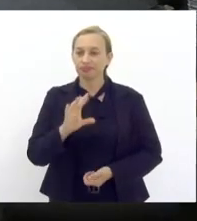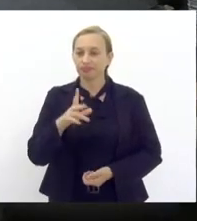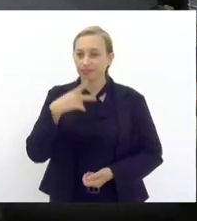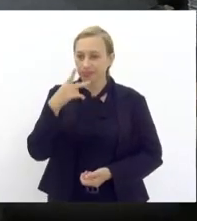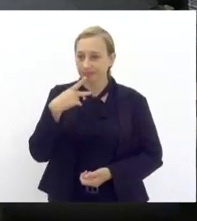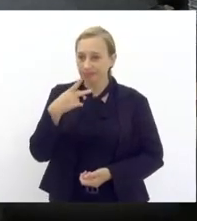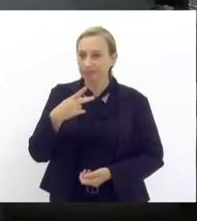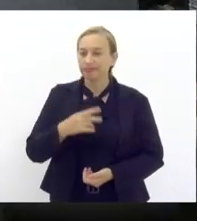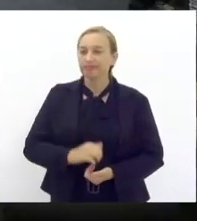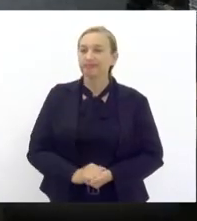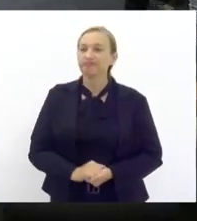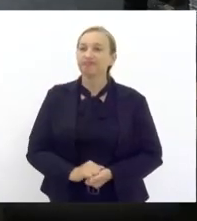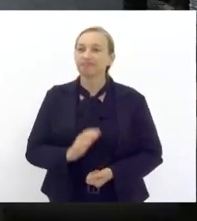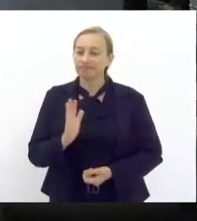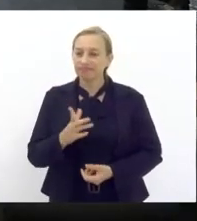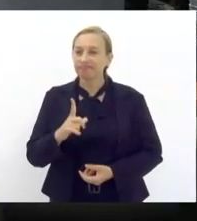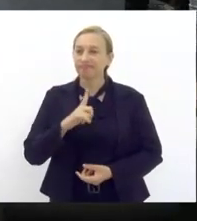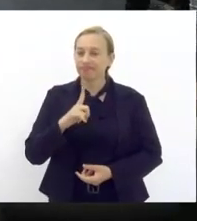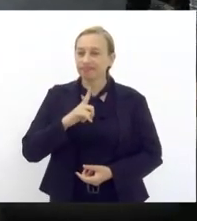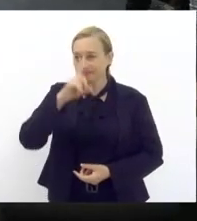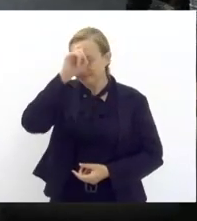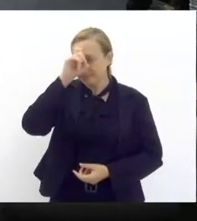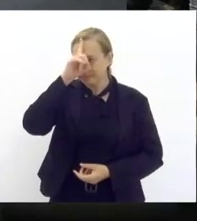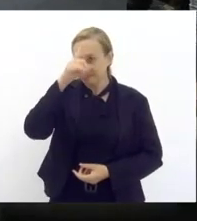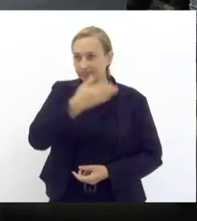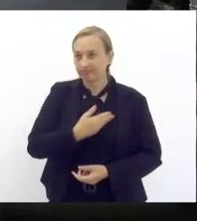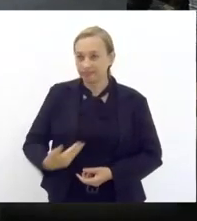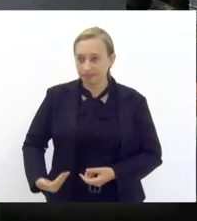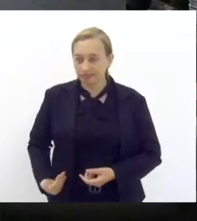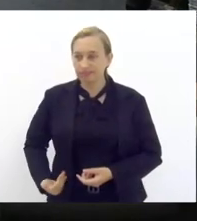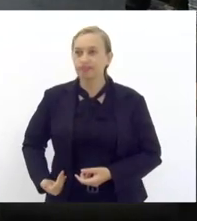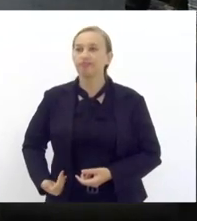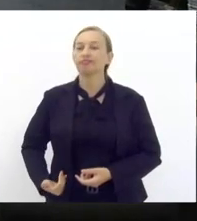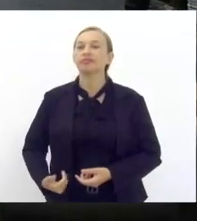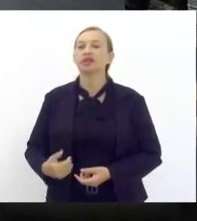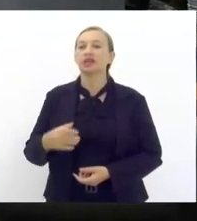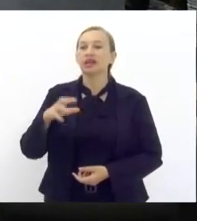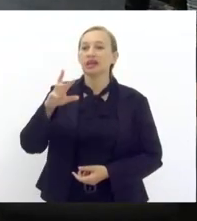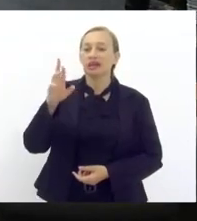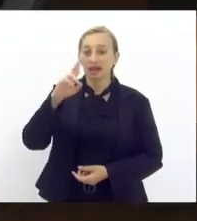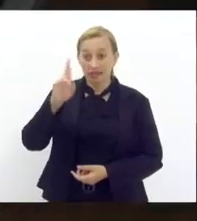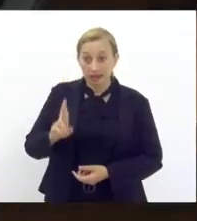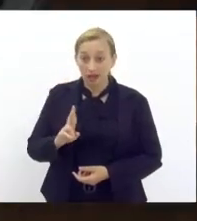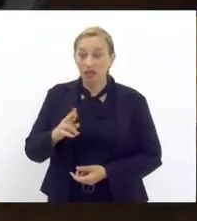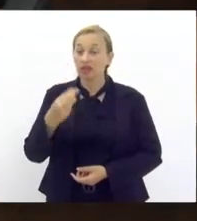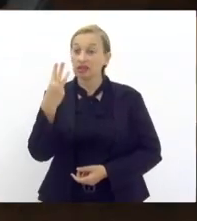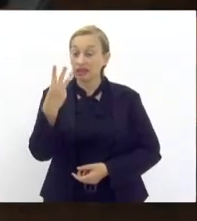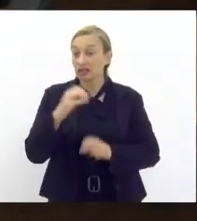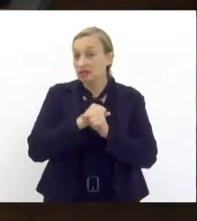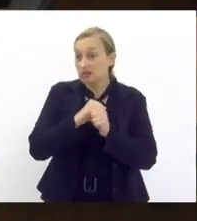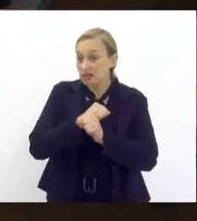que a gente já tem um hospital público veterinário na região sul-fluminense, em Resende, completando 3 anos